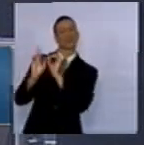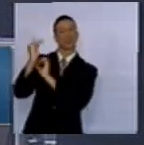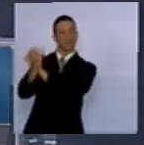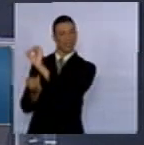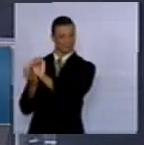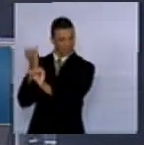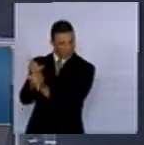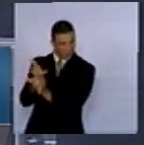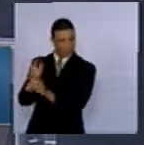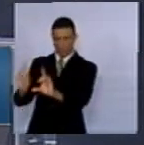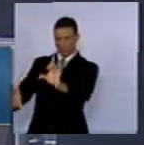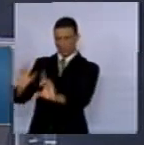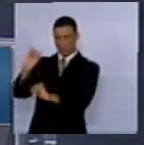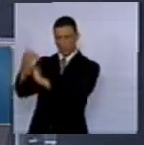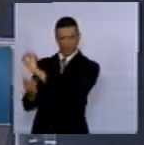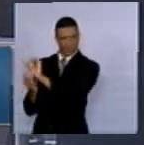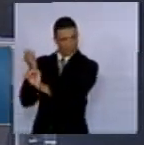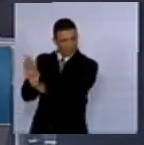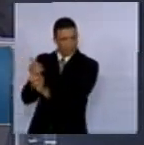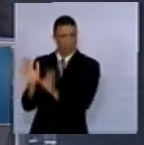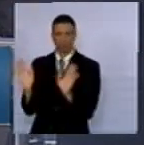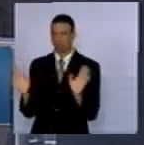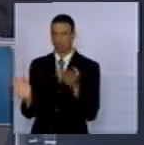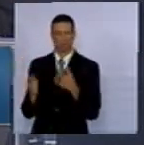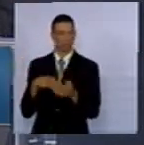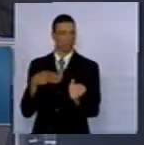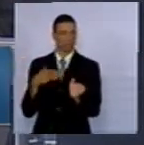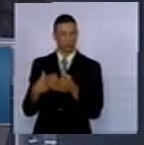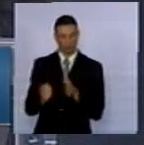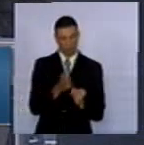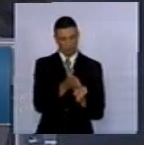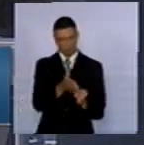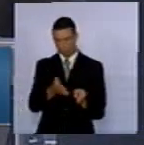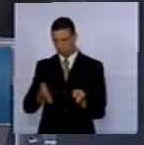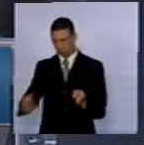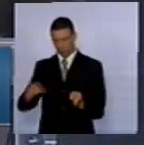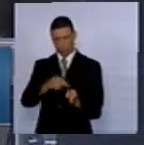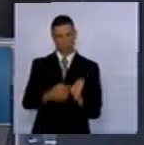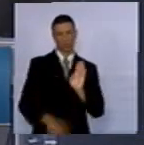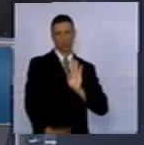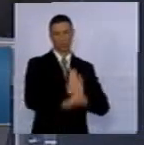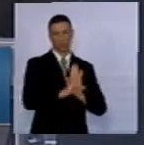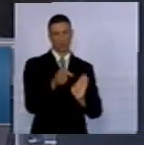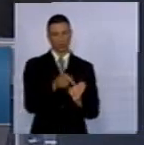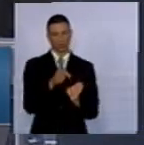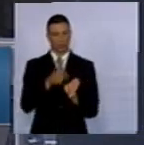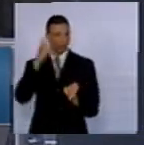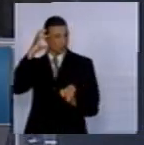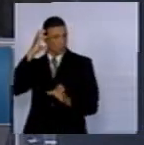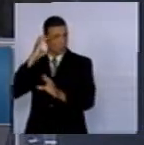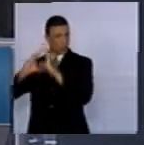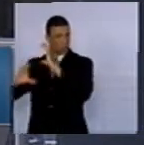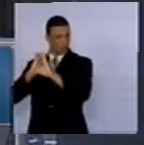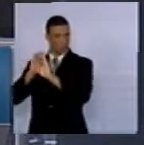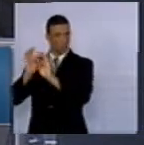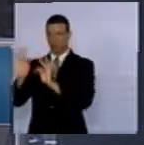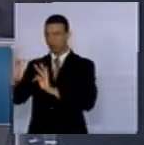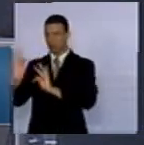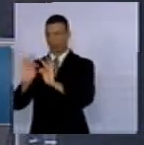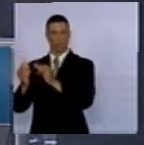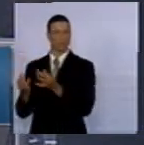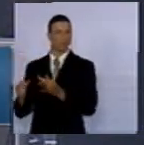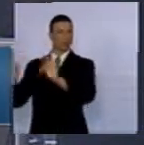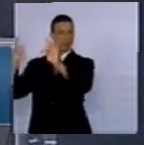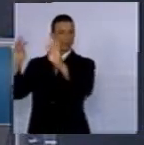internet passa a ser tratada nos Marcos regulatórios como Rádio Difusão televisiva e